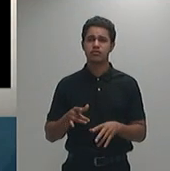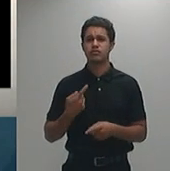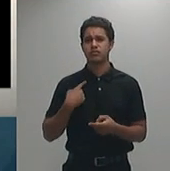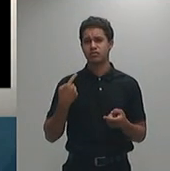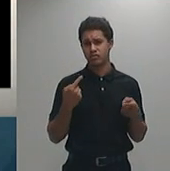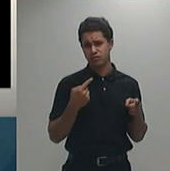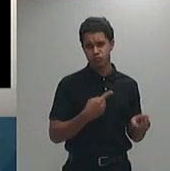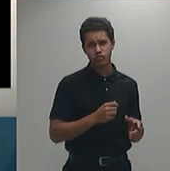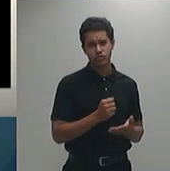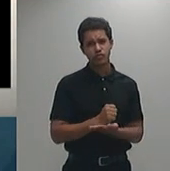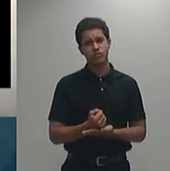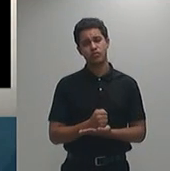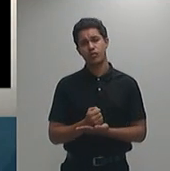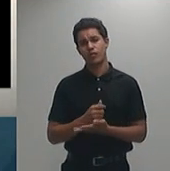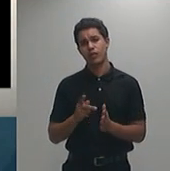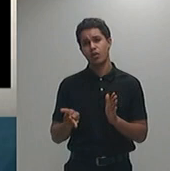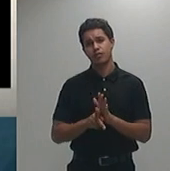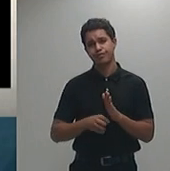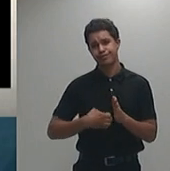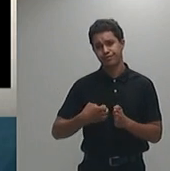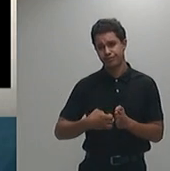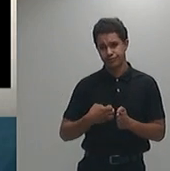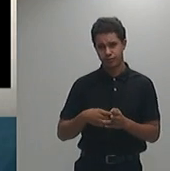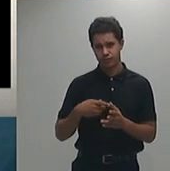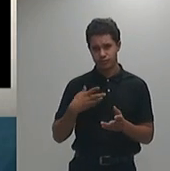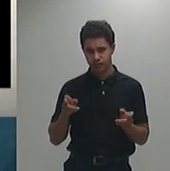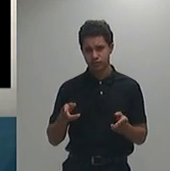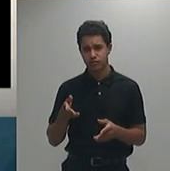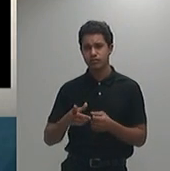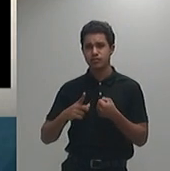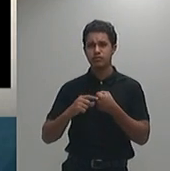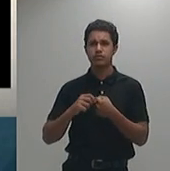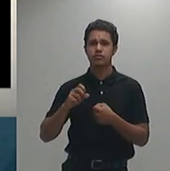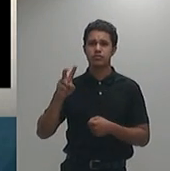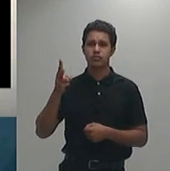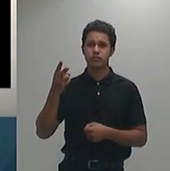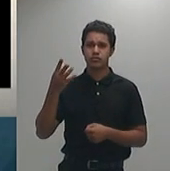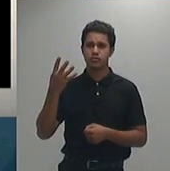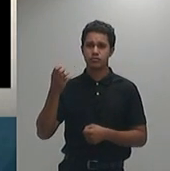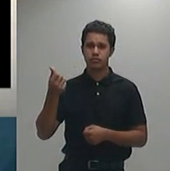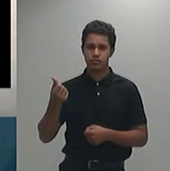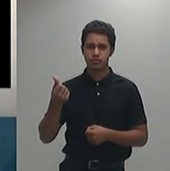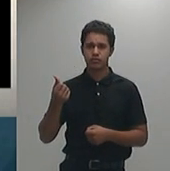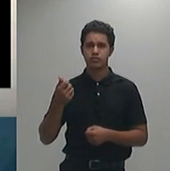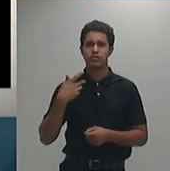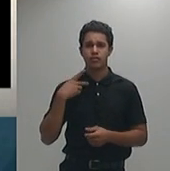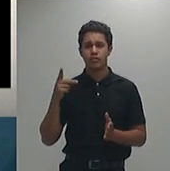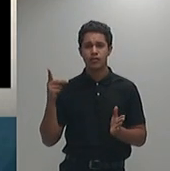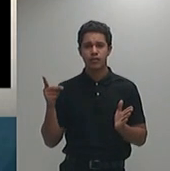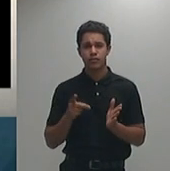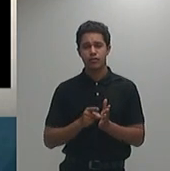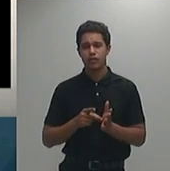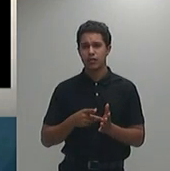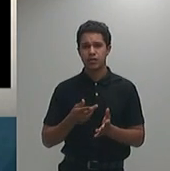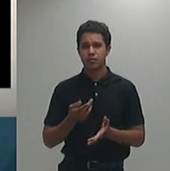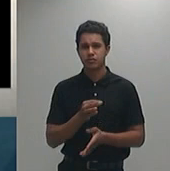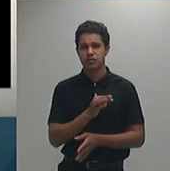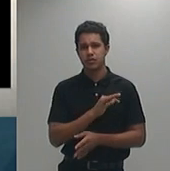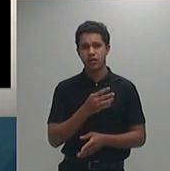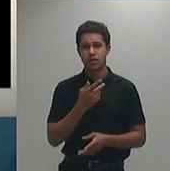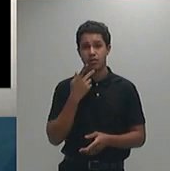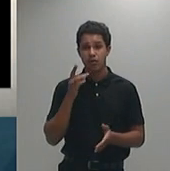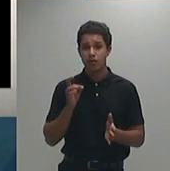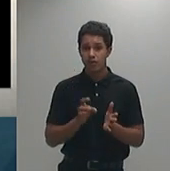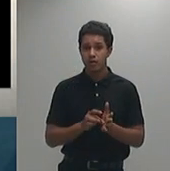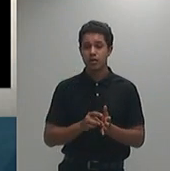controladores o pai da companhia no caso do artigo 246 e de fato Tecnicamente o fato de ter